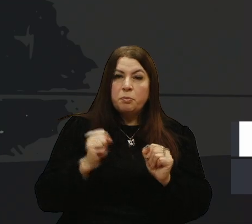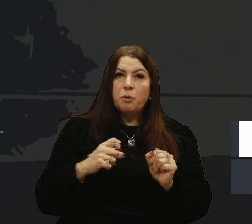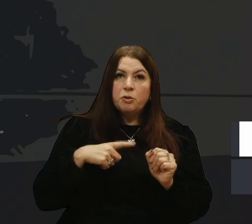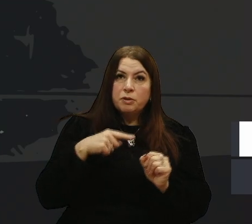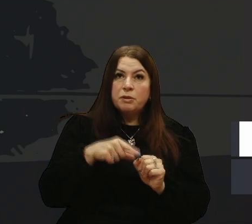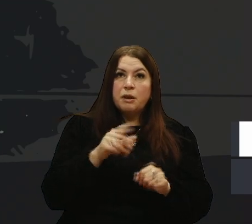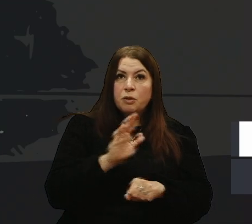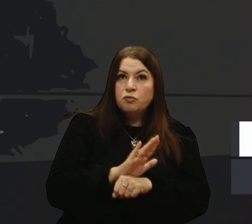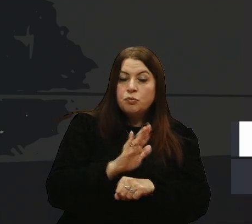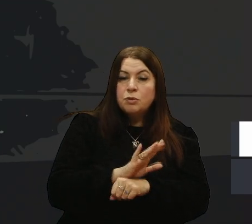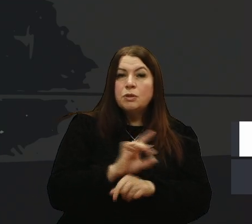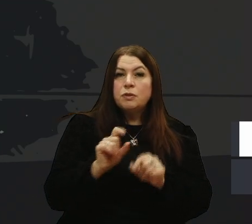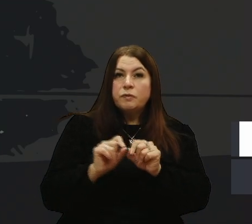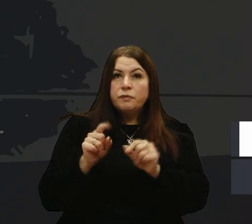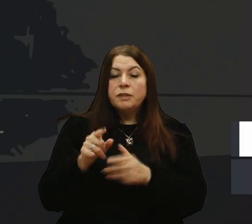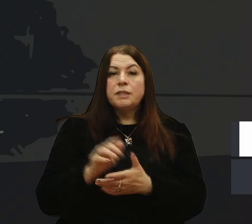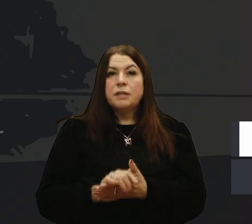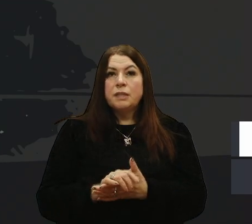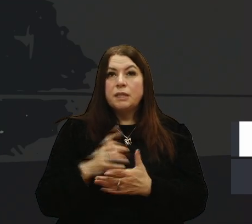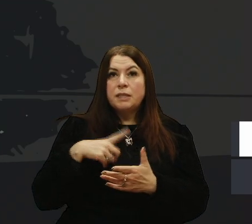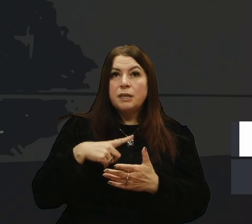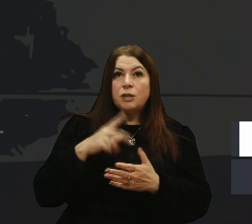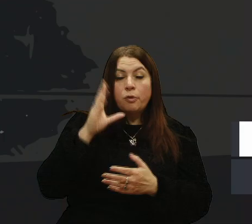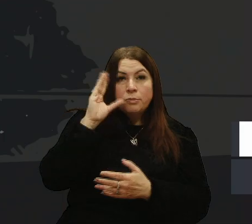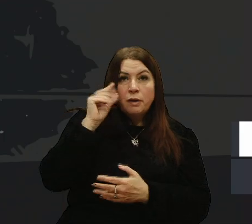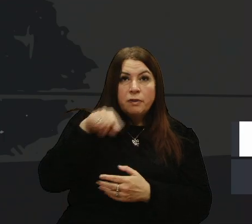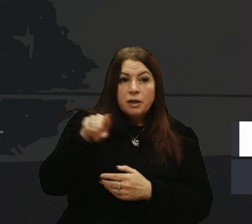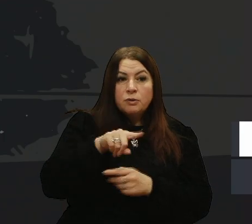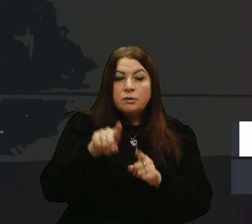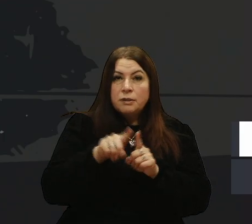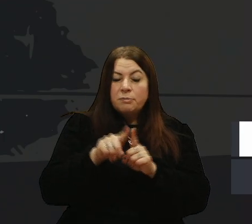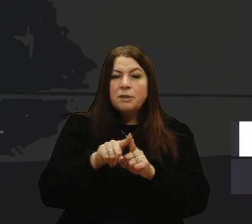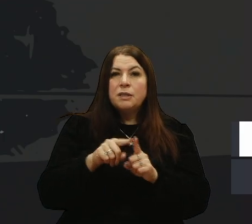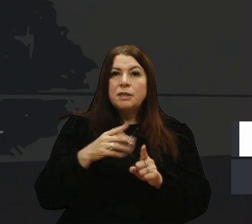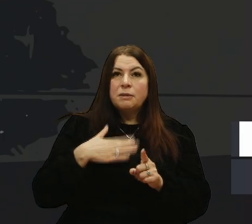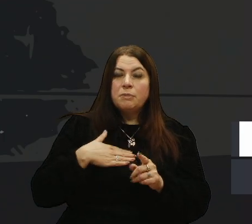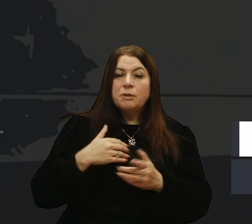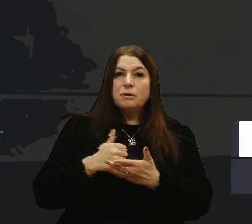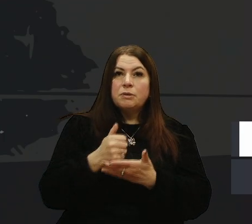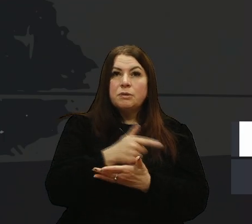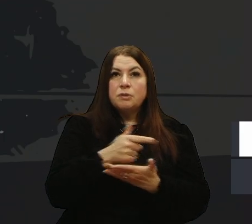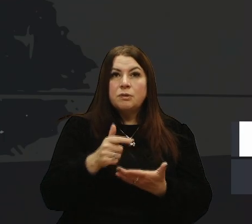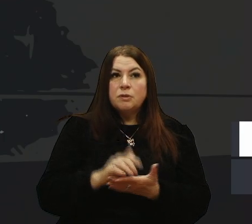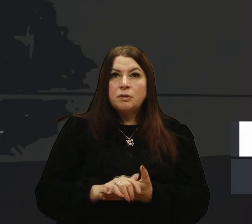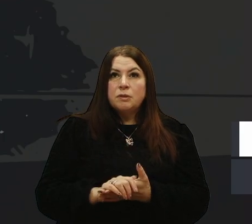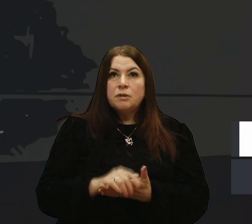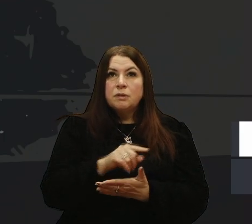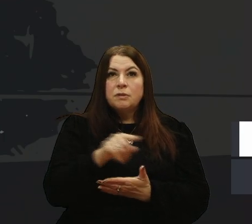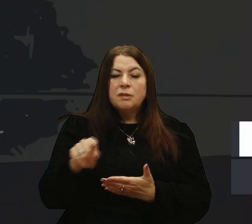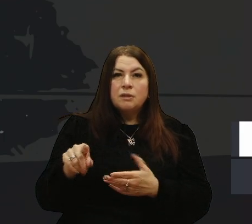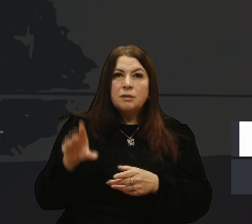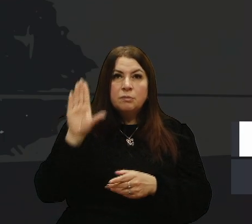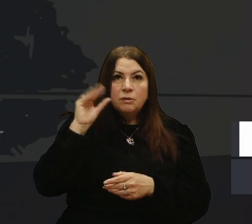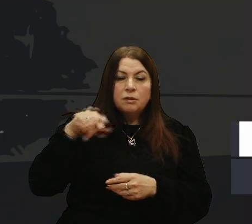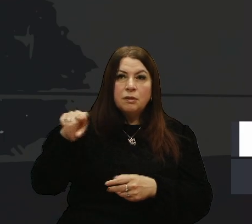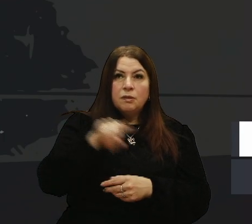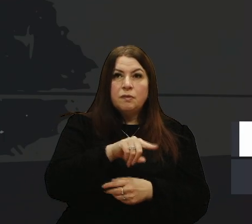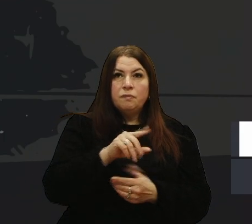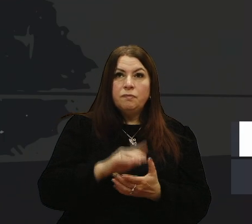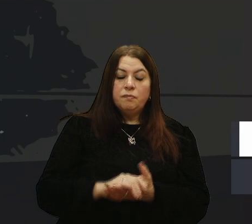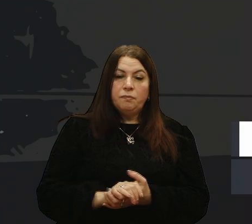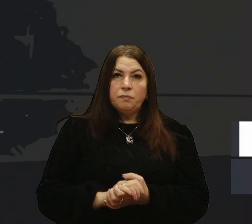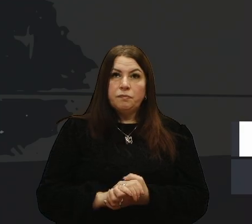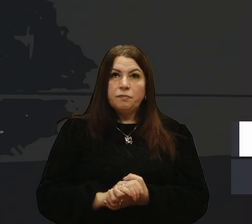lá ajudando, fazer, e temos observado também, a minha assessoria tem me acompanhado, a gente tem observado que...